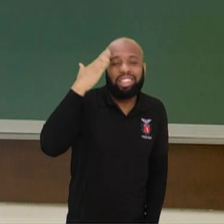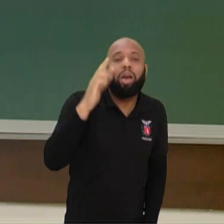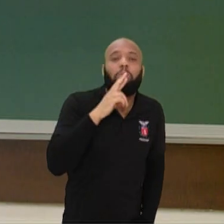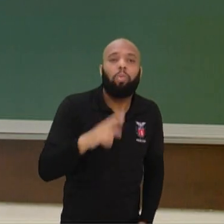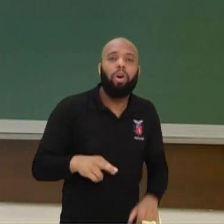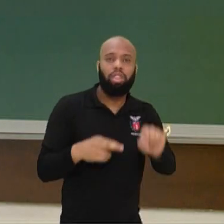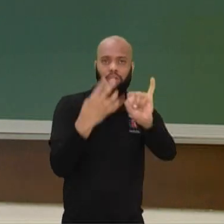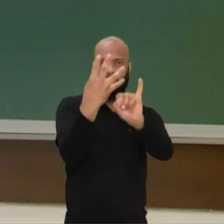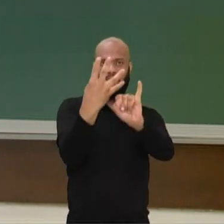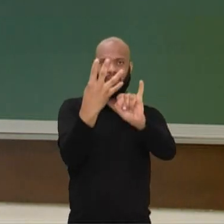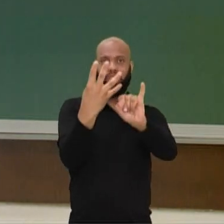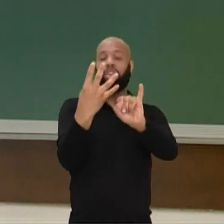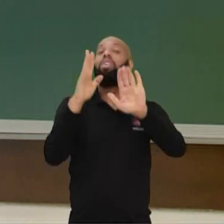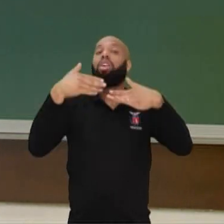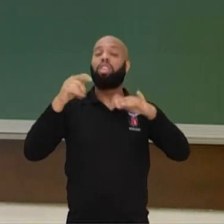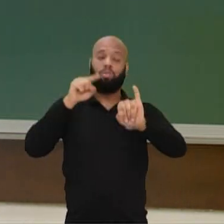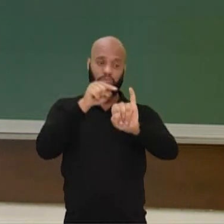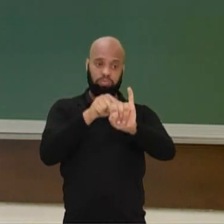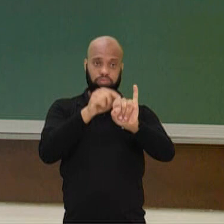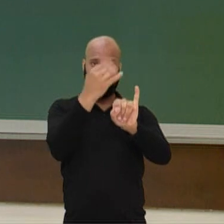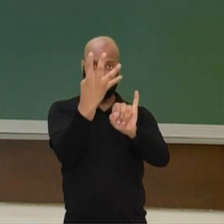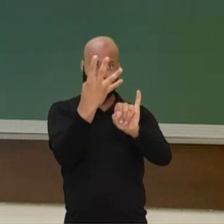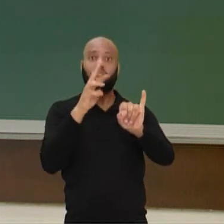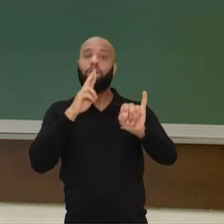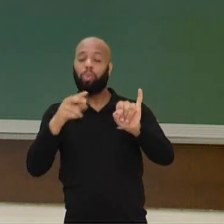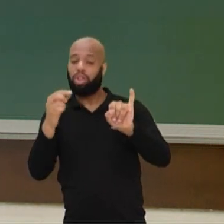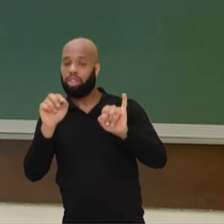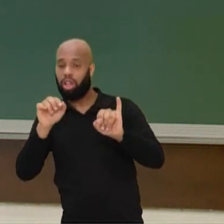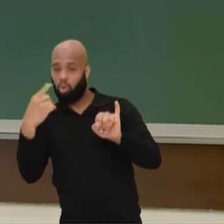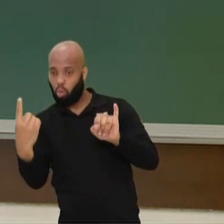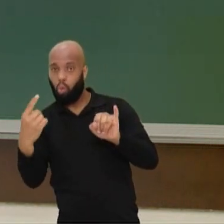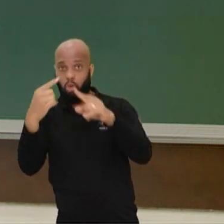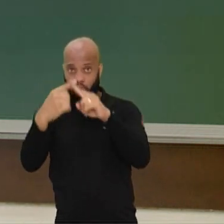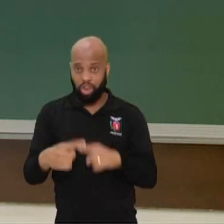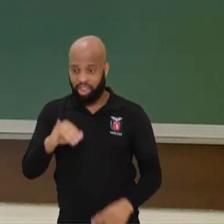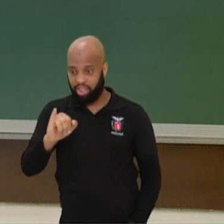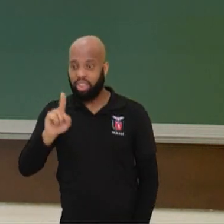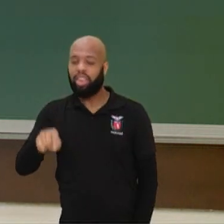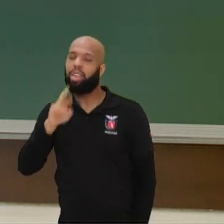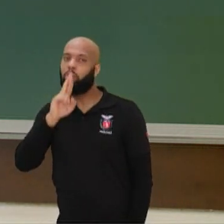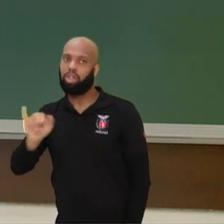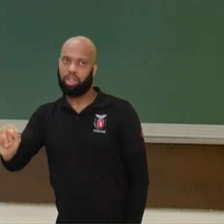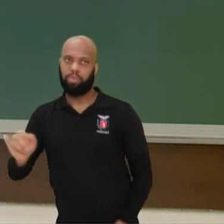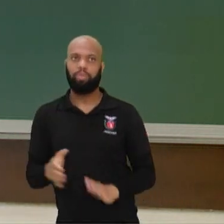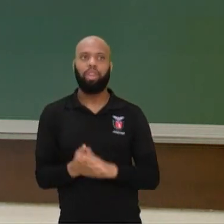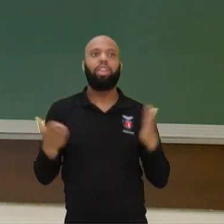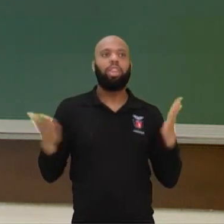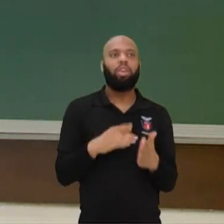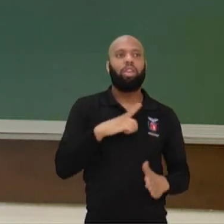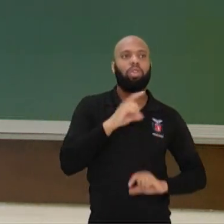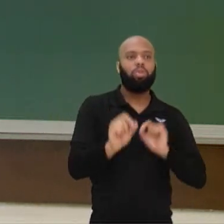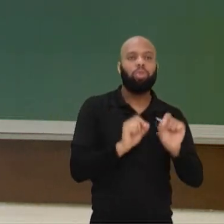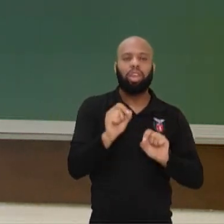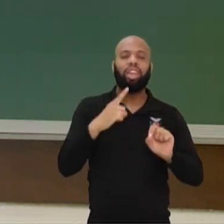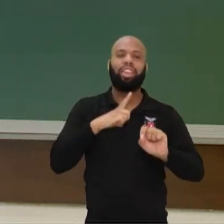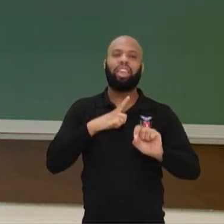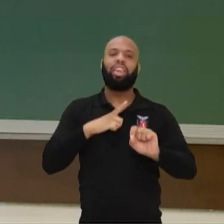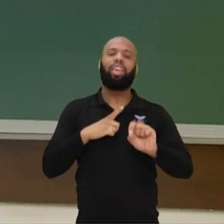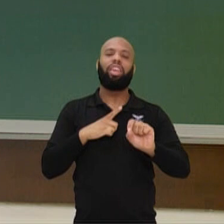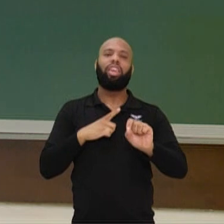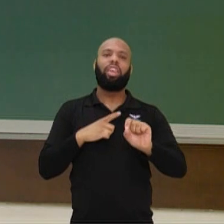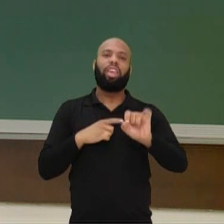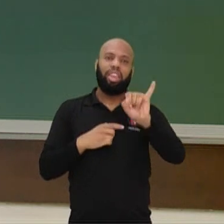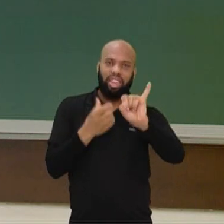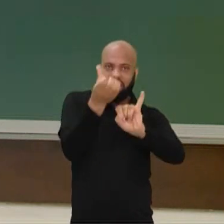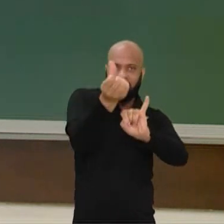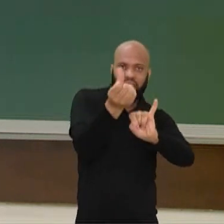anterior. Então, i à quarta é 1 vezes i, vai dar i. I à sexta, eu usei o anterior, já tenho